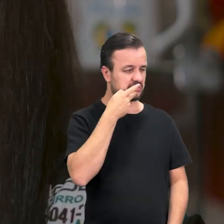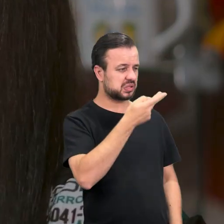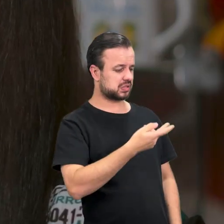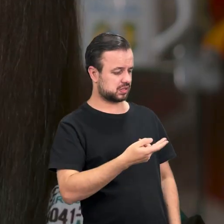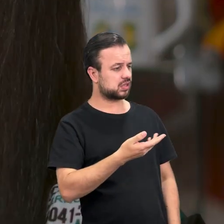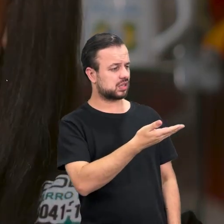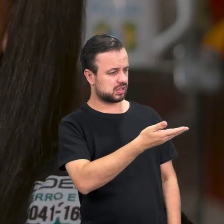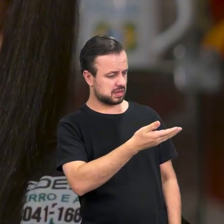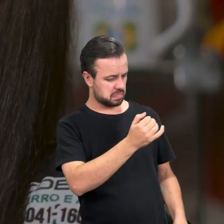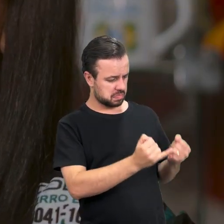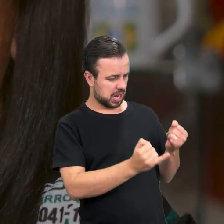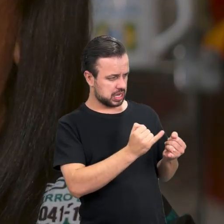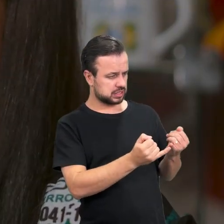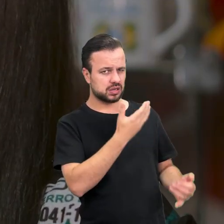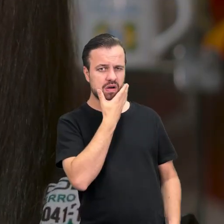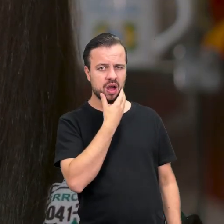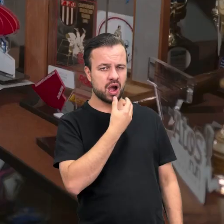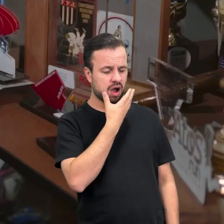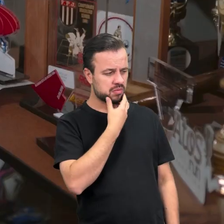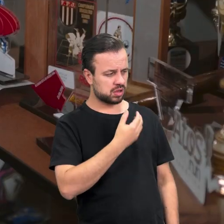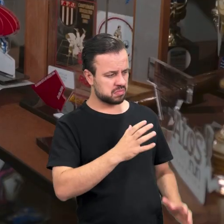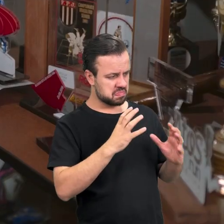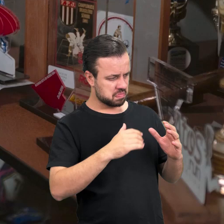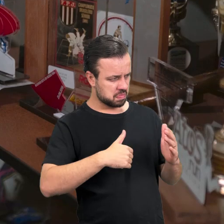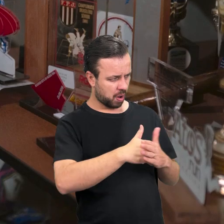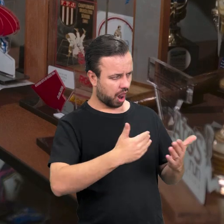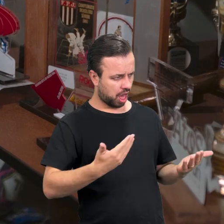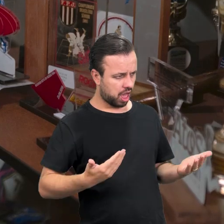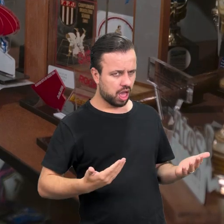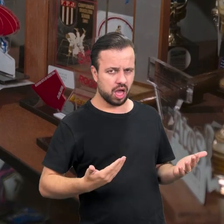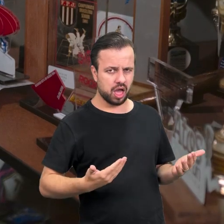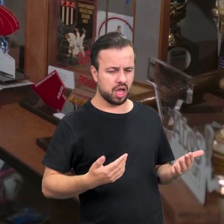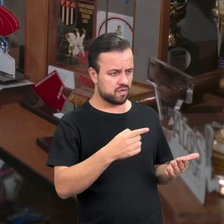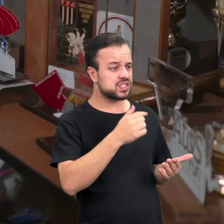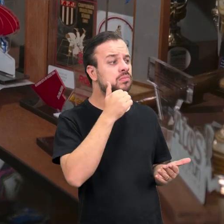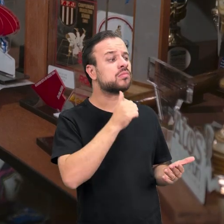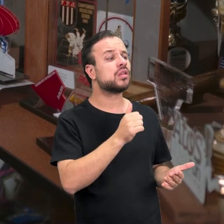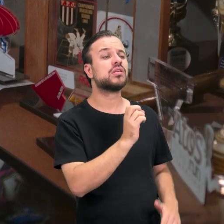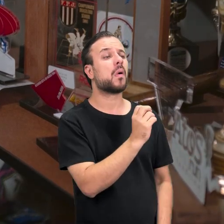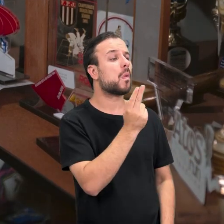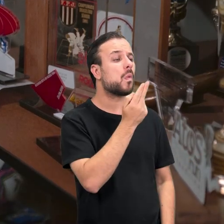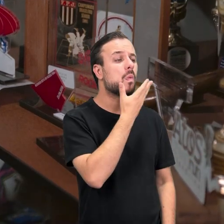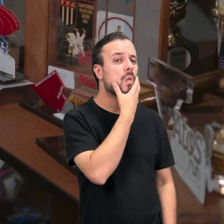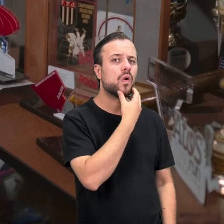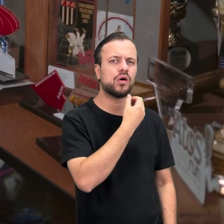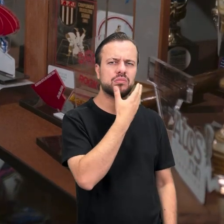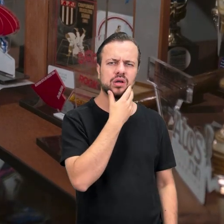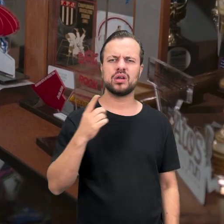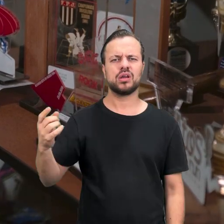você não fica muito masculina, jogar bola, mas você é feminina, ou você é homem ou mulher, né?